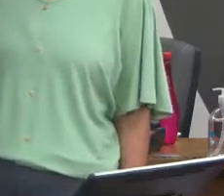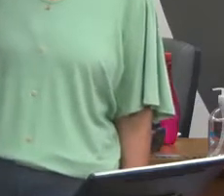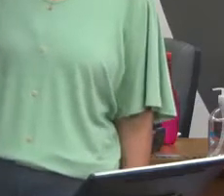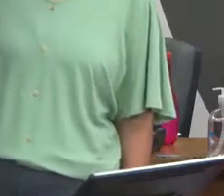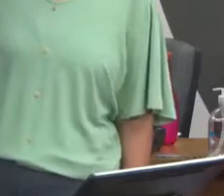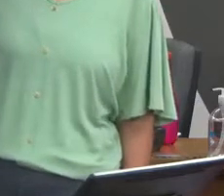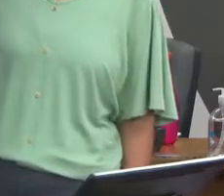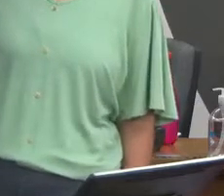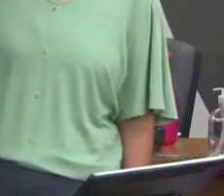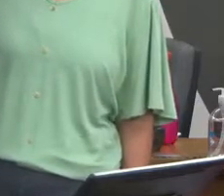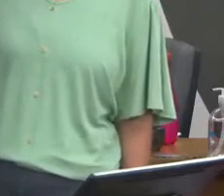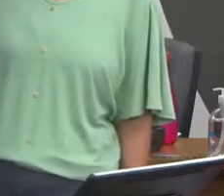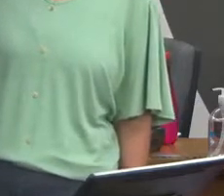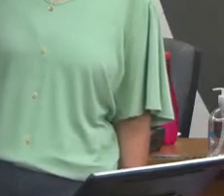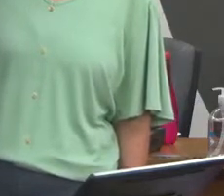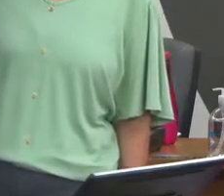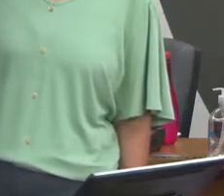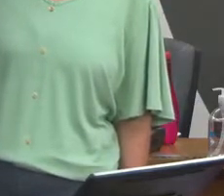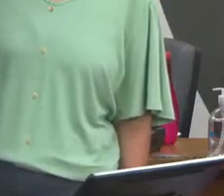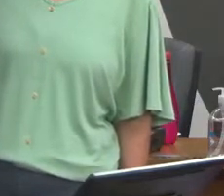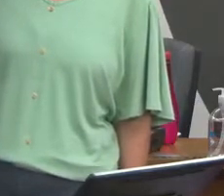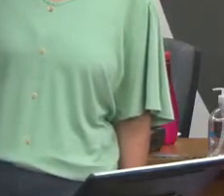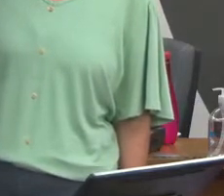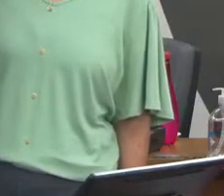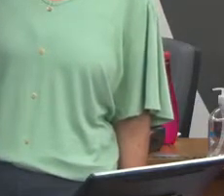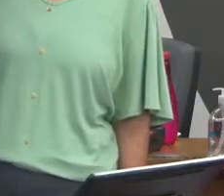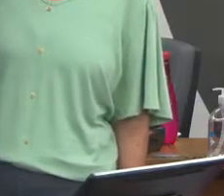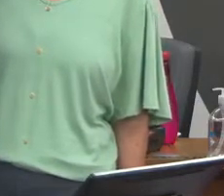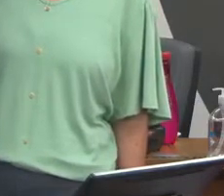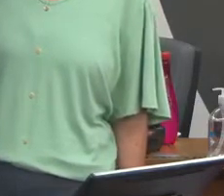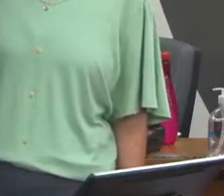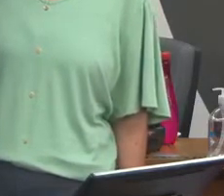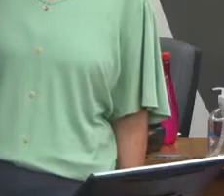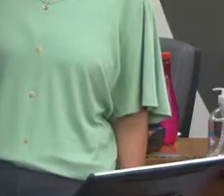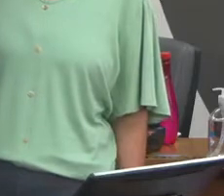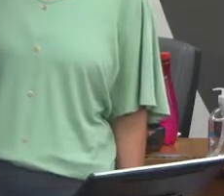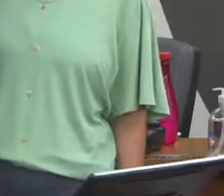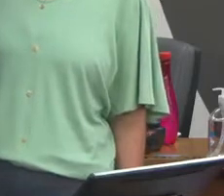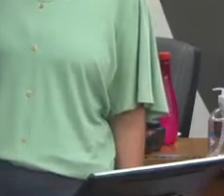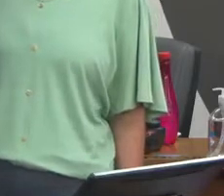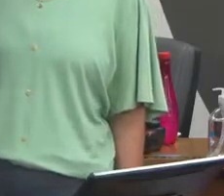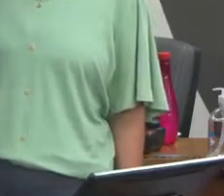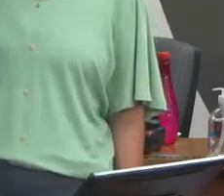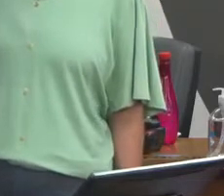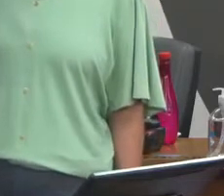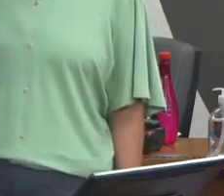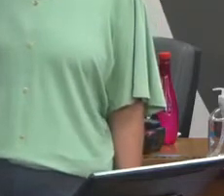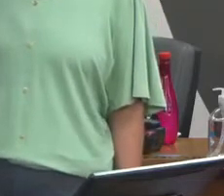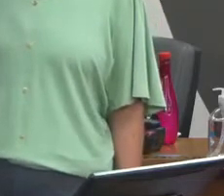crianças não podem ser filmadas Mas elas trouxeram grito de guerra podem podem dizer qualquer